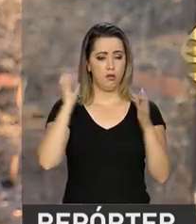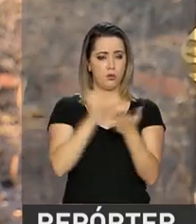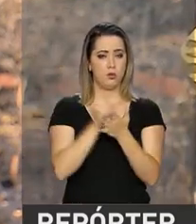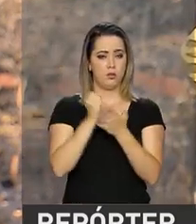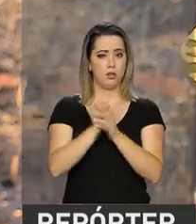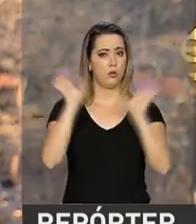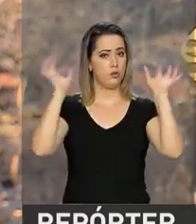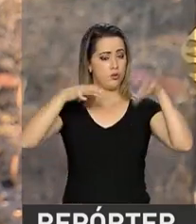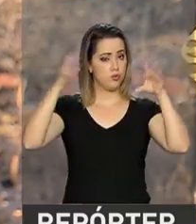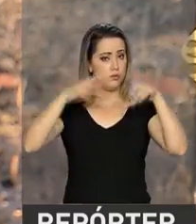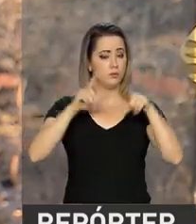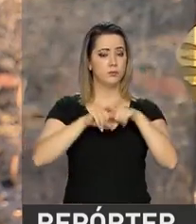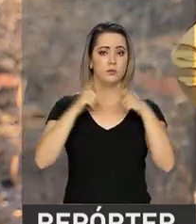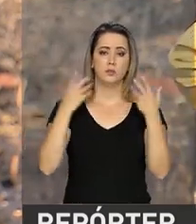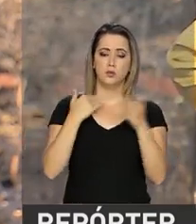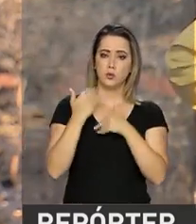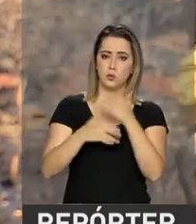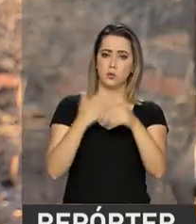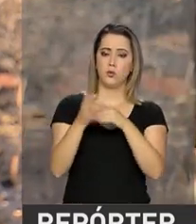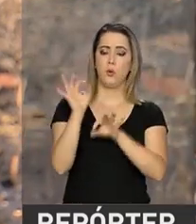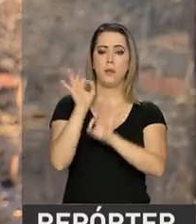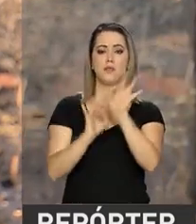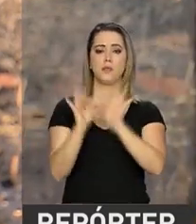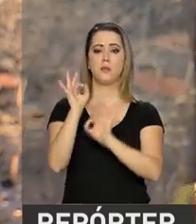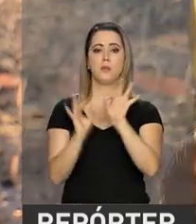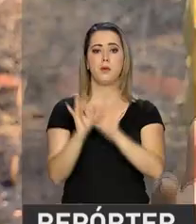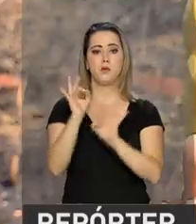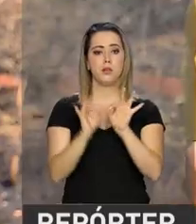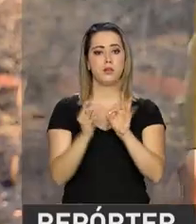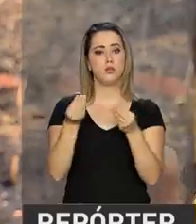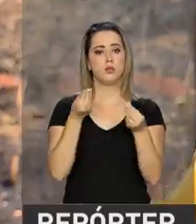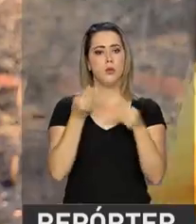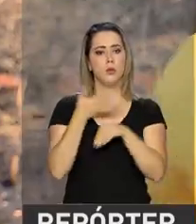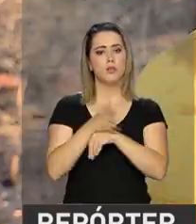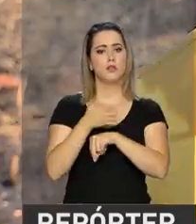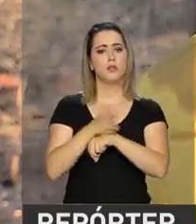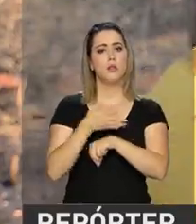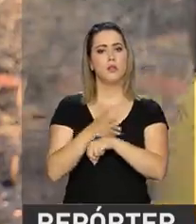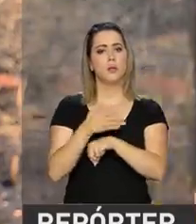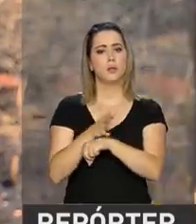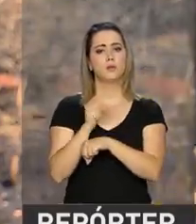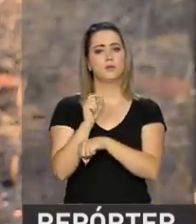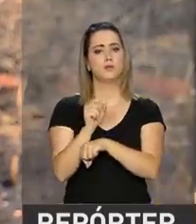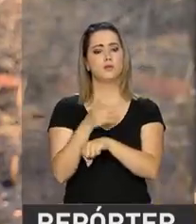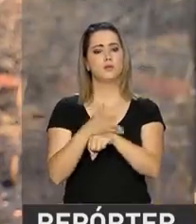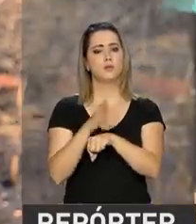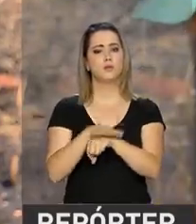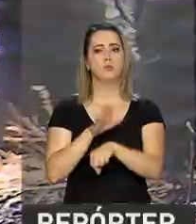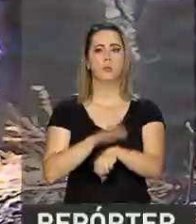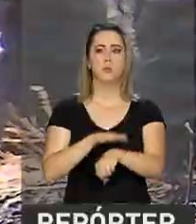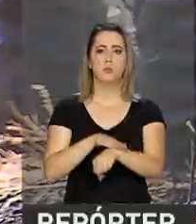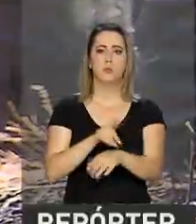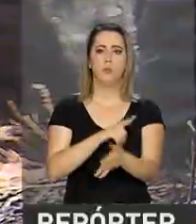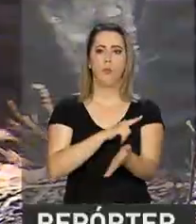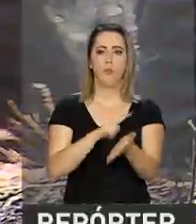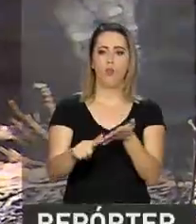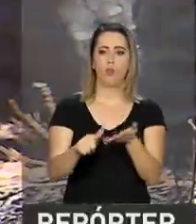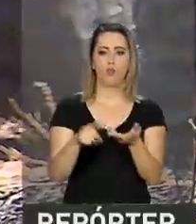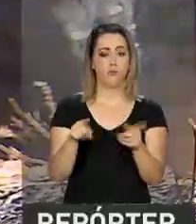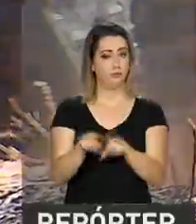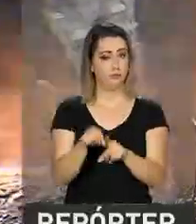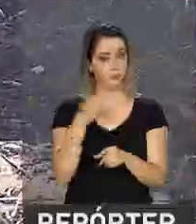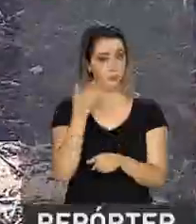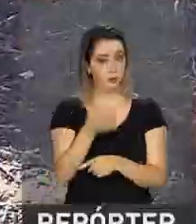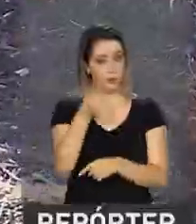em que a gente começa a preparar para a o período seco para a prevenção